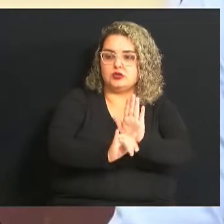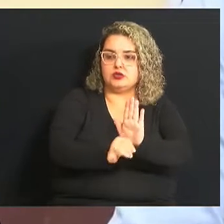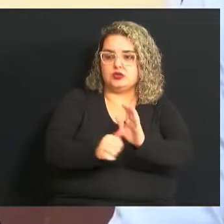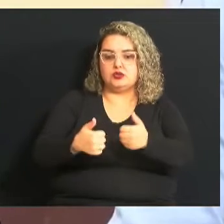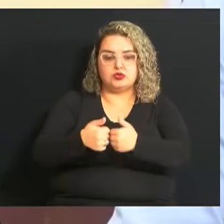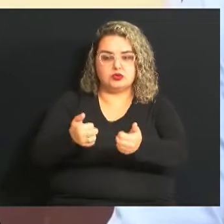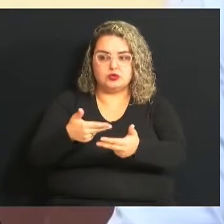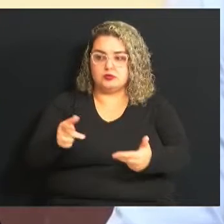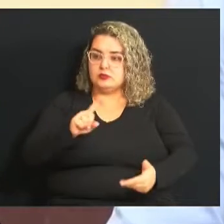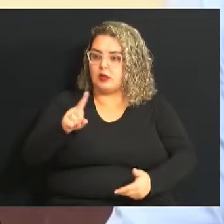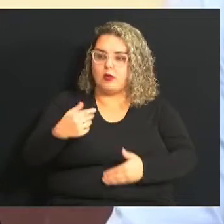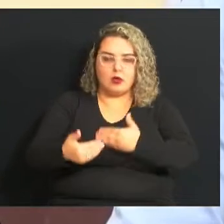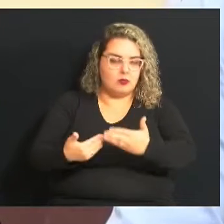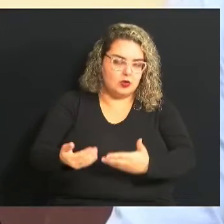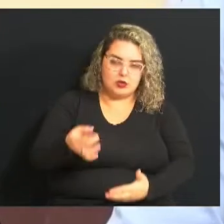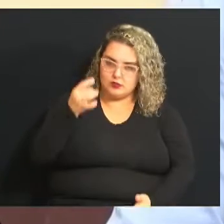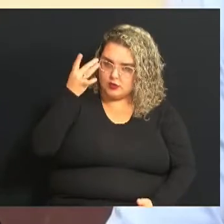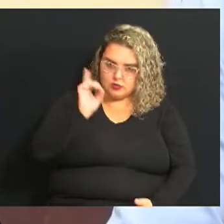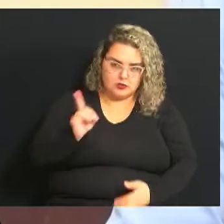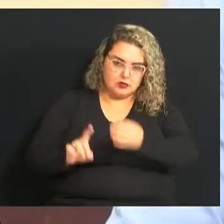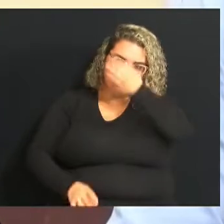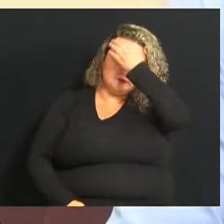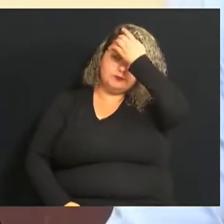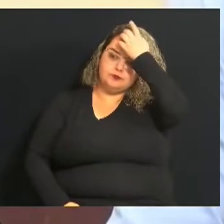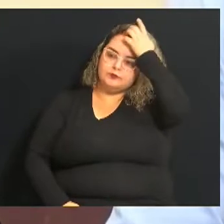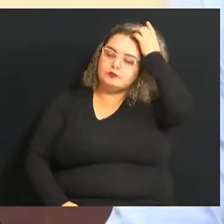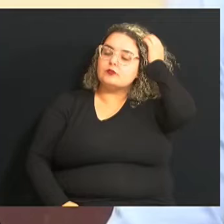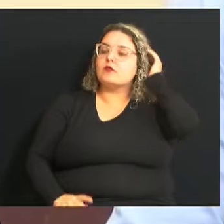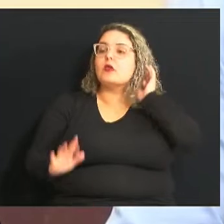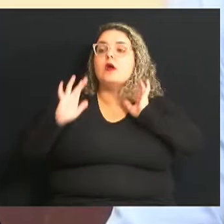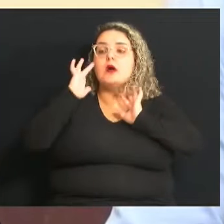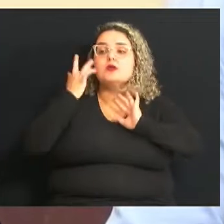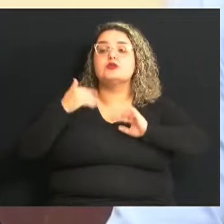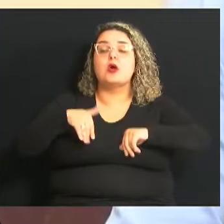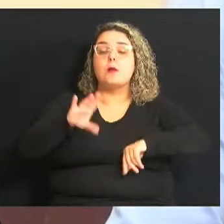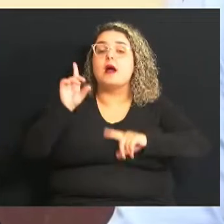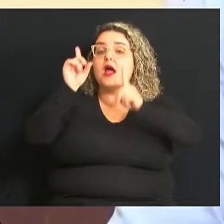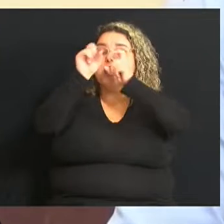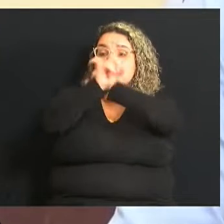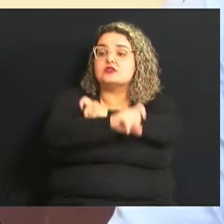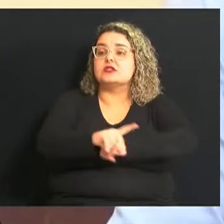processo fácil, acho que é um dos processos mais difíceis que a gente tem na